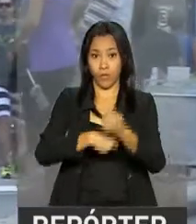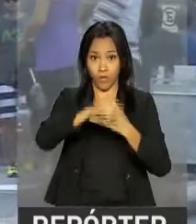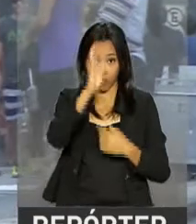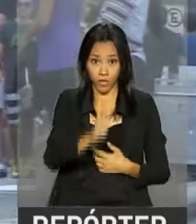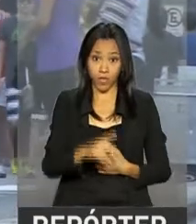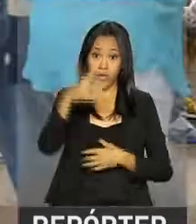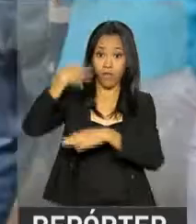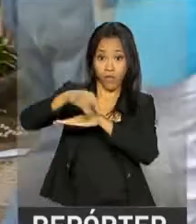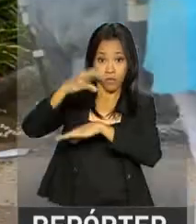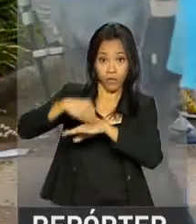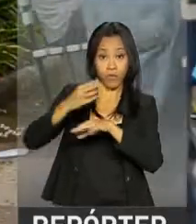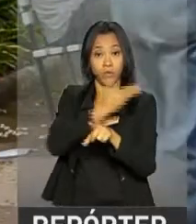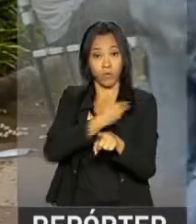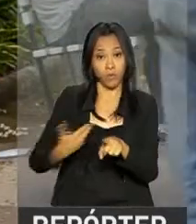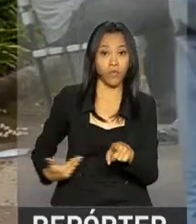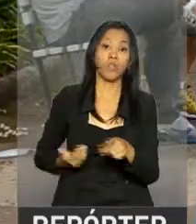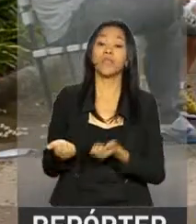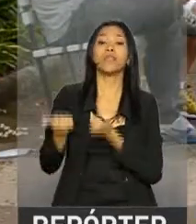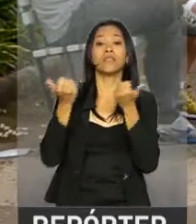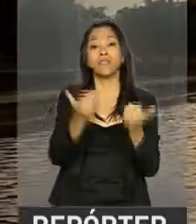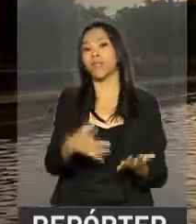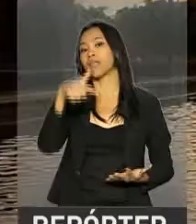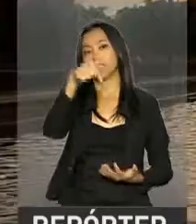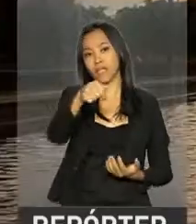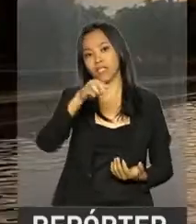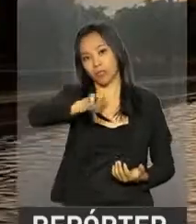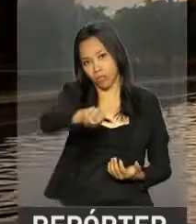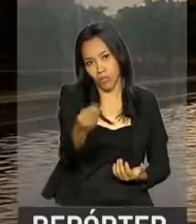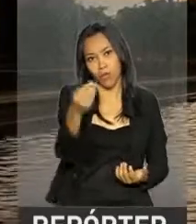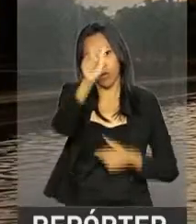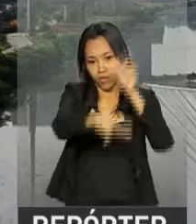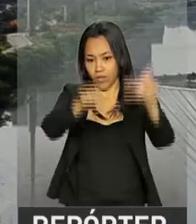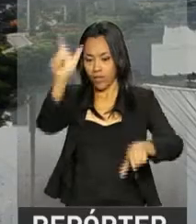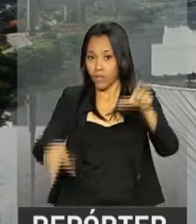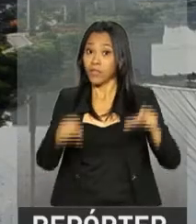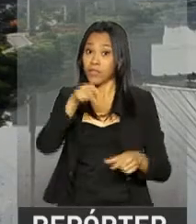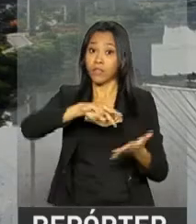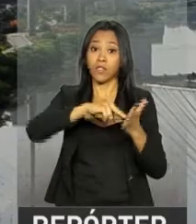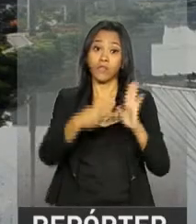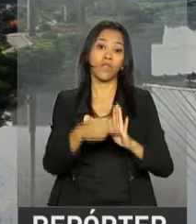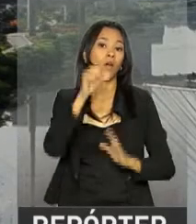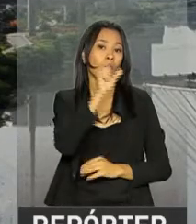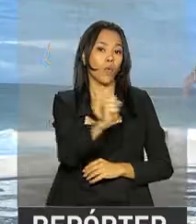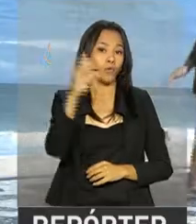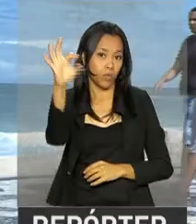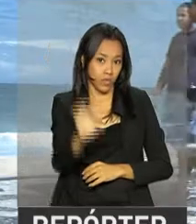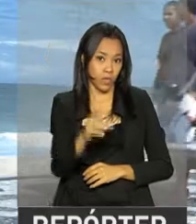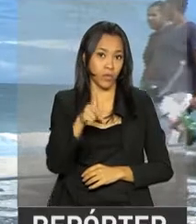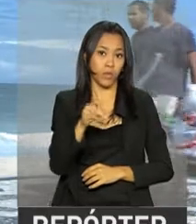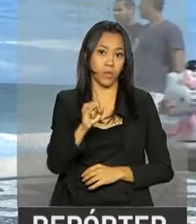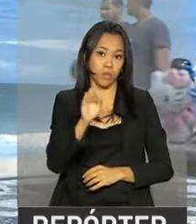do governo mostram que o setor emprega cerca de sete milhões de brasileiros e representa 8,5 por cento do pib direto e